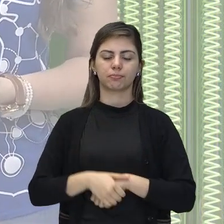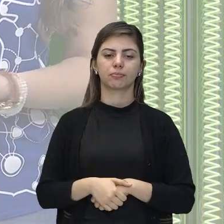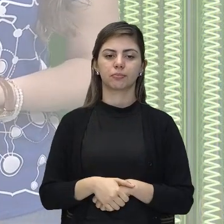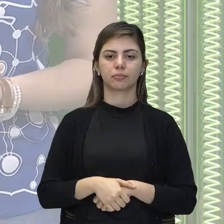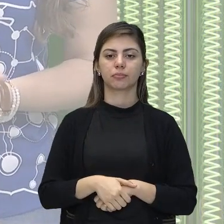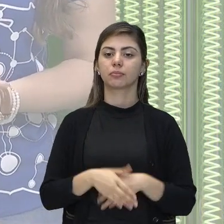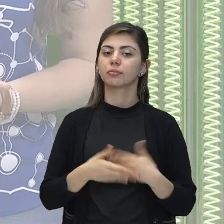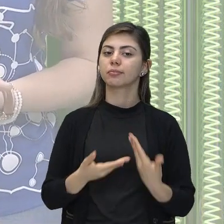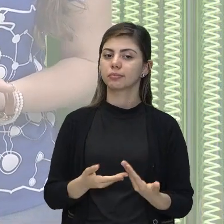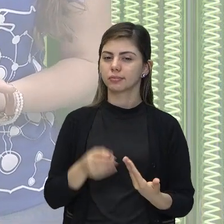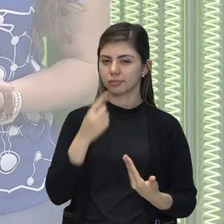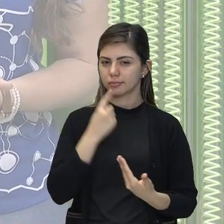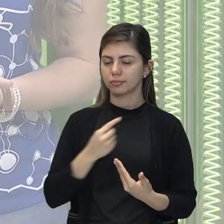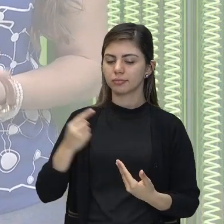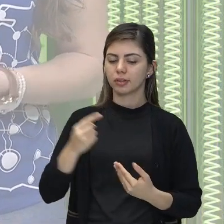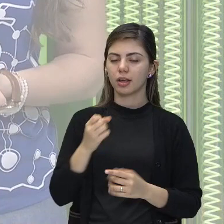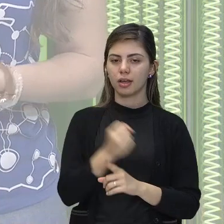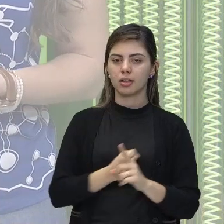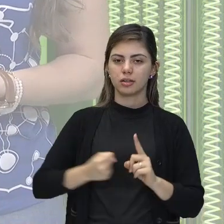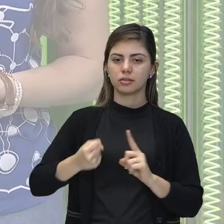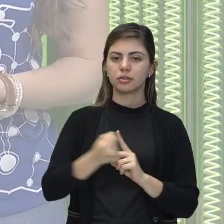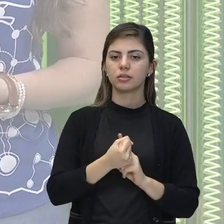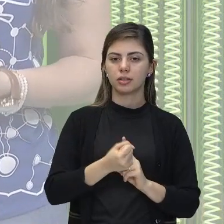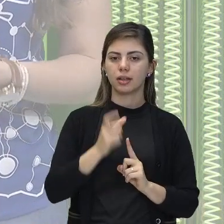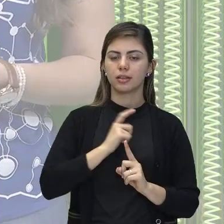sociedade é um tipo de relação